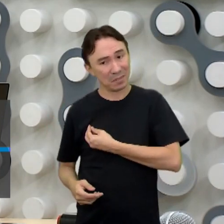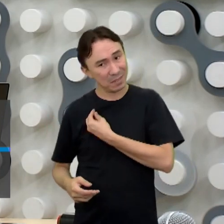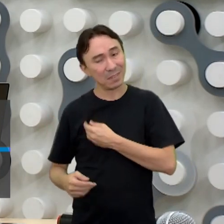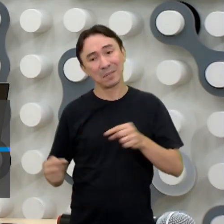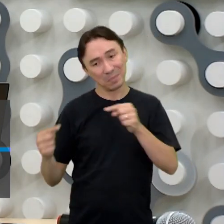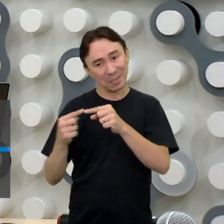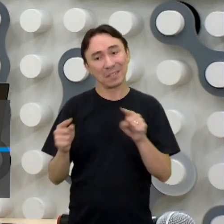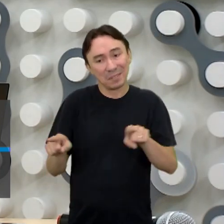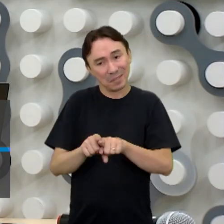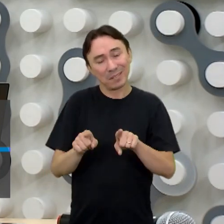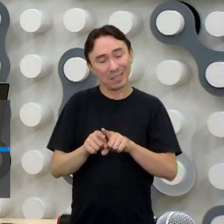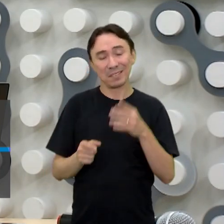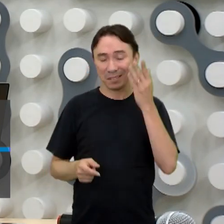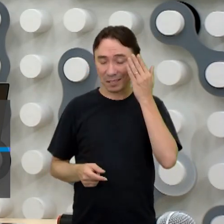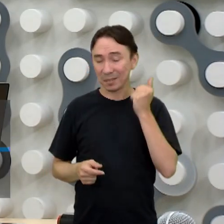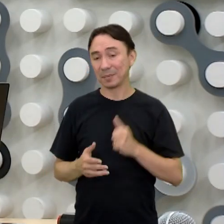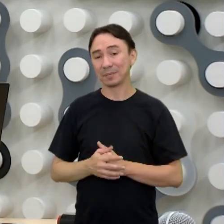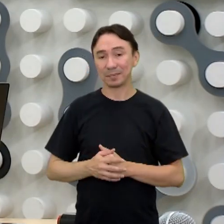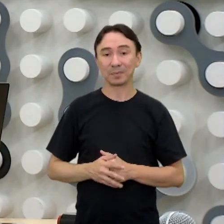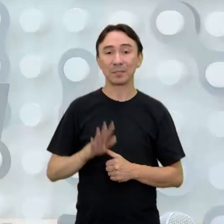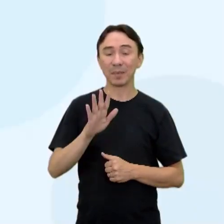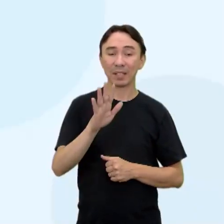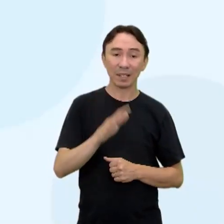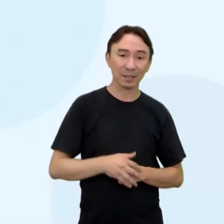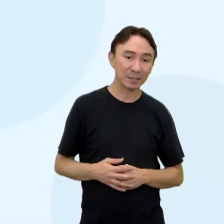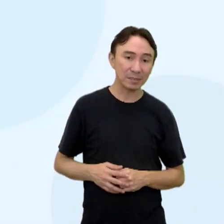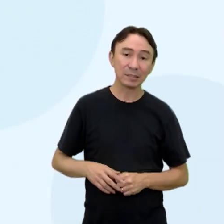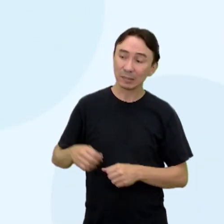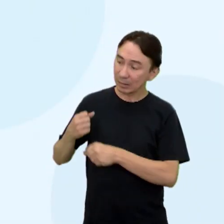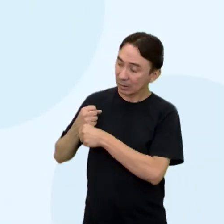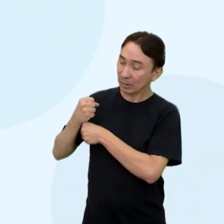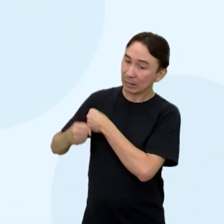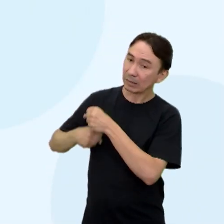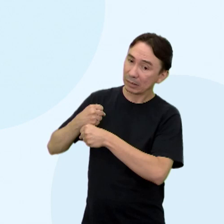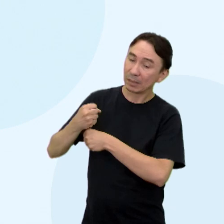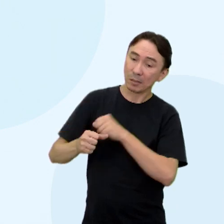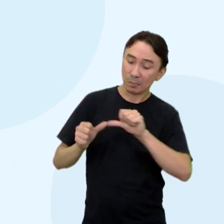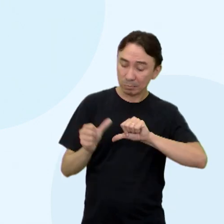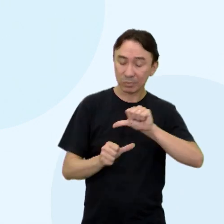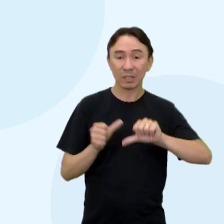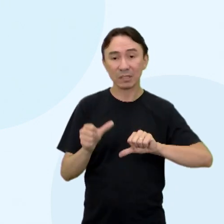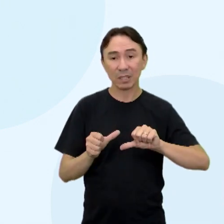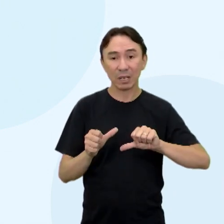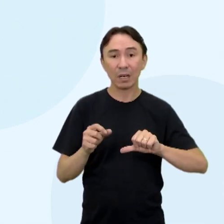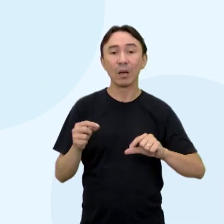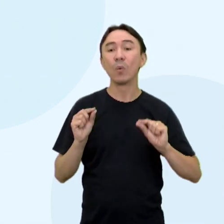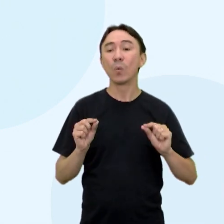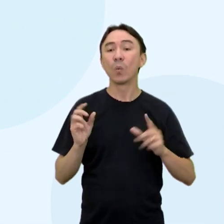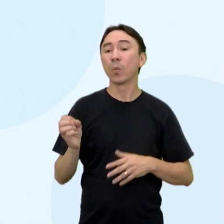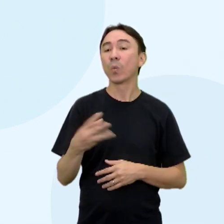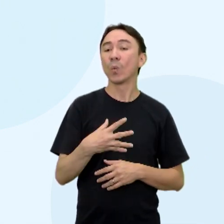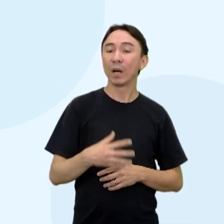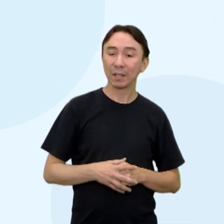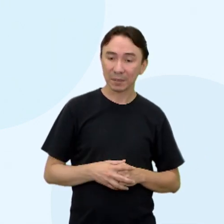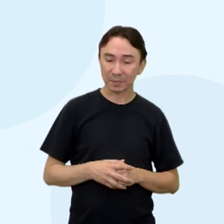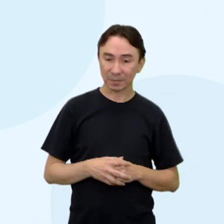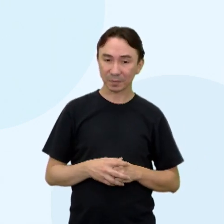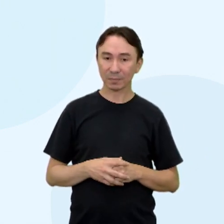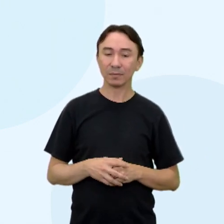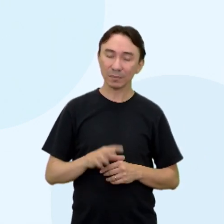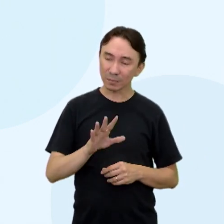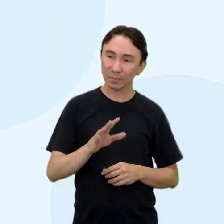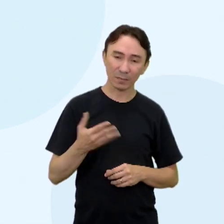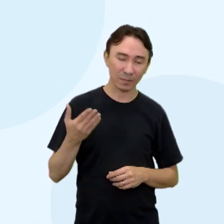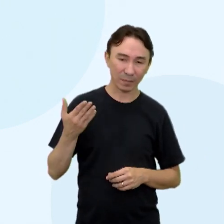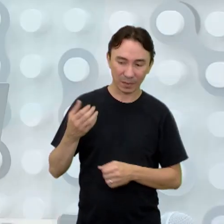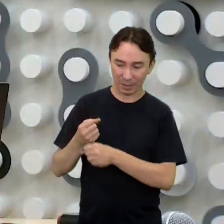mudanças ocorreram na mídia nos últimos anos? Vamos tentar responder a esta pergunta aqui agora. Eu falei bem por cima na última aula, eu vou